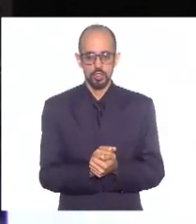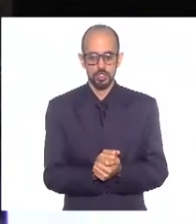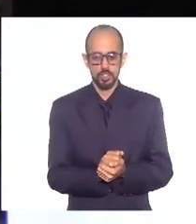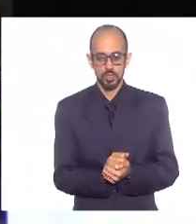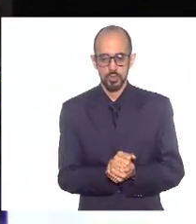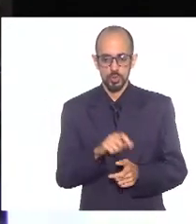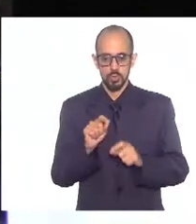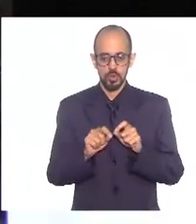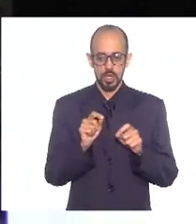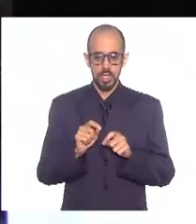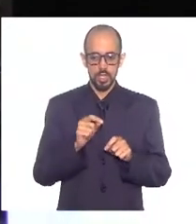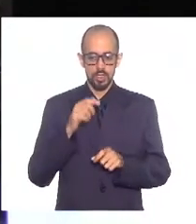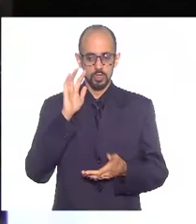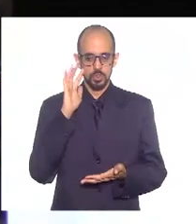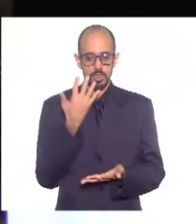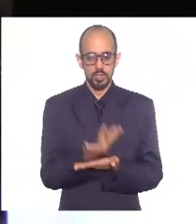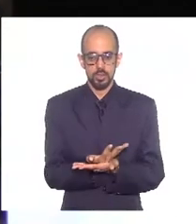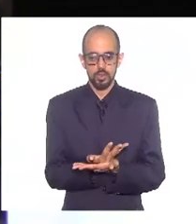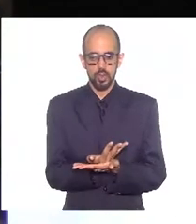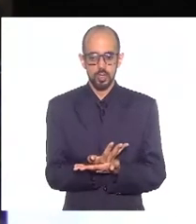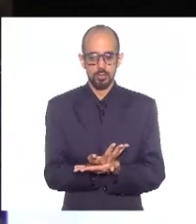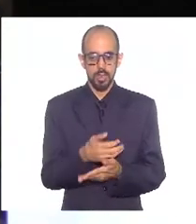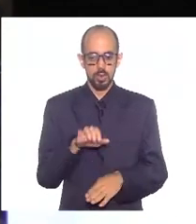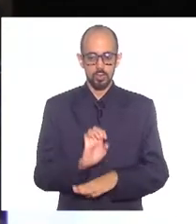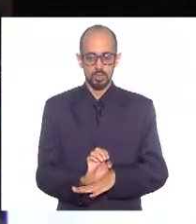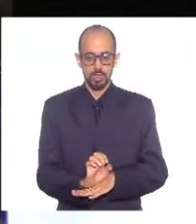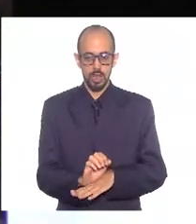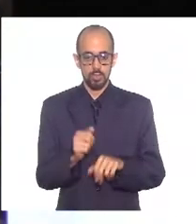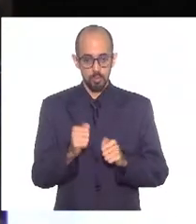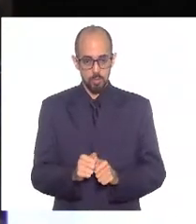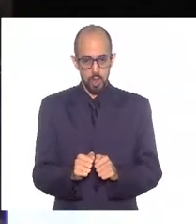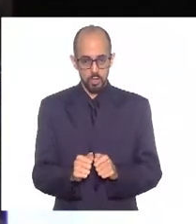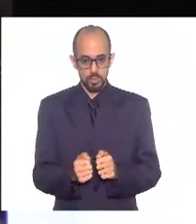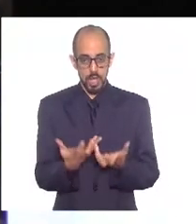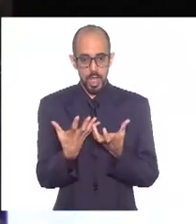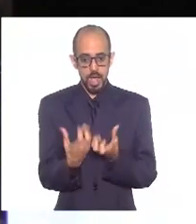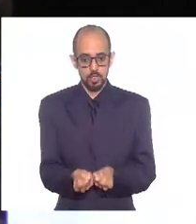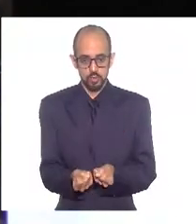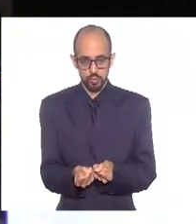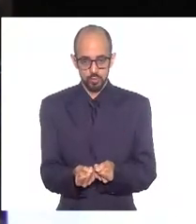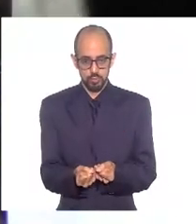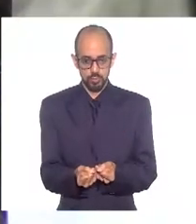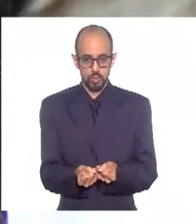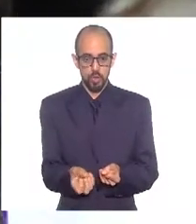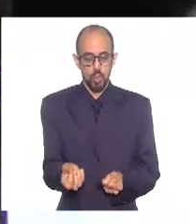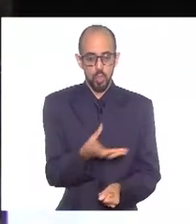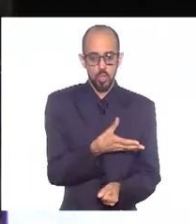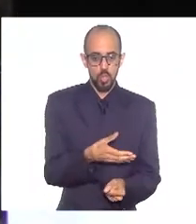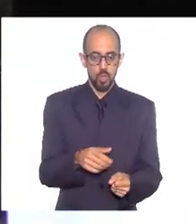medidas para que o Estado possa aderir ao novo regime. Eu quero aqui, deputado Luiz,